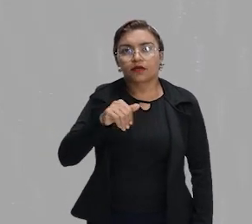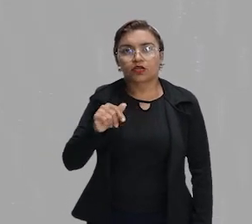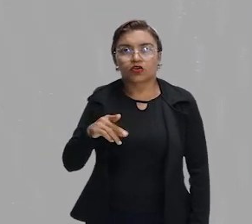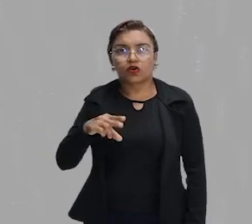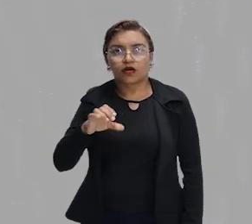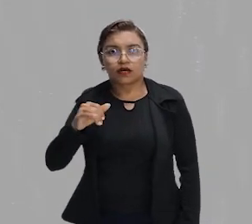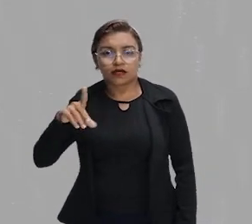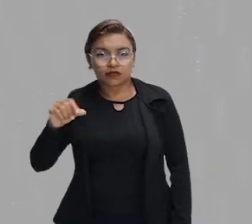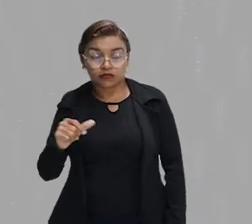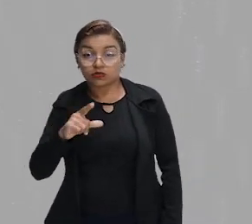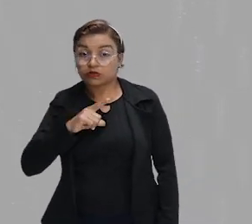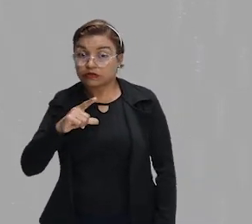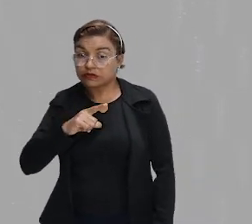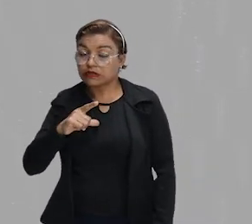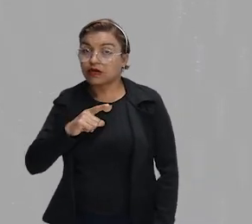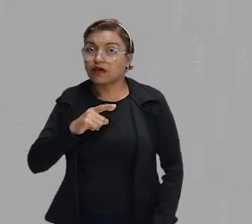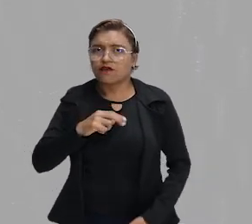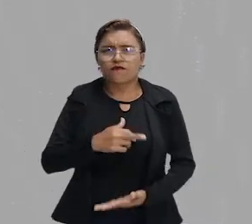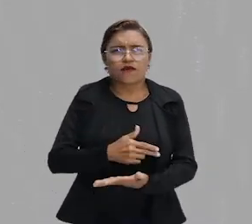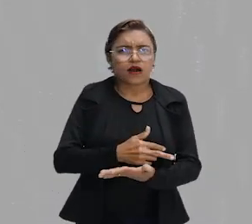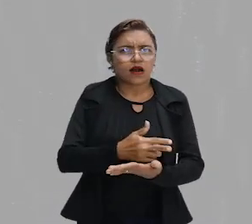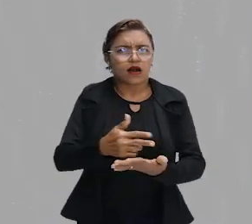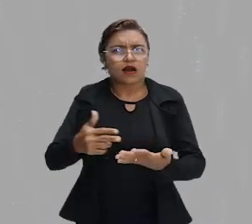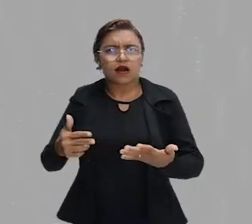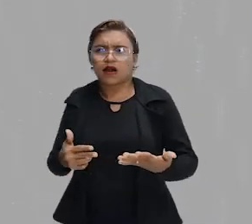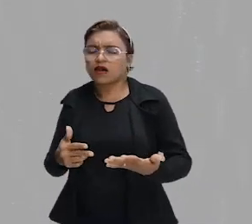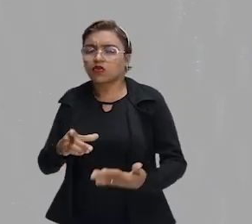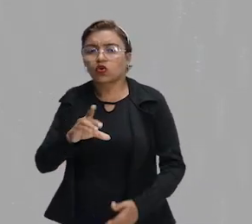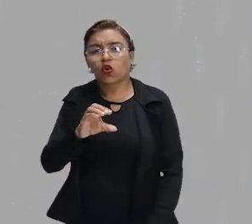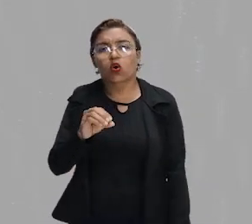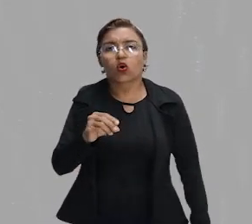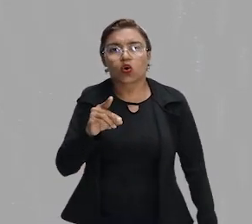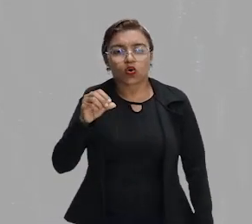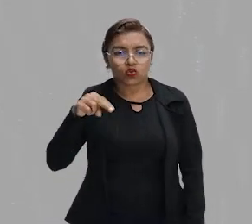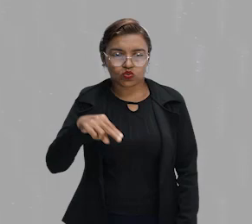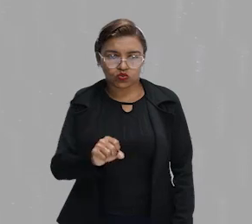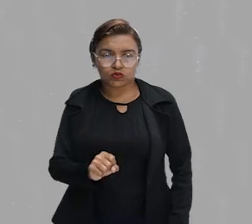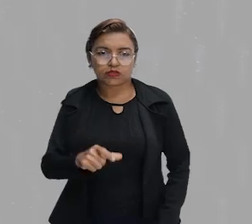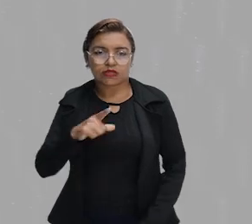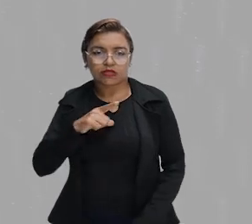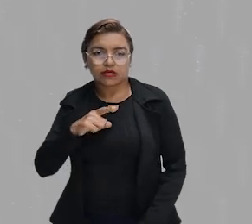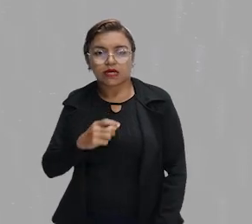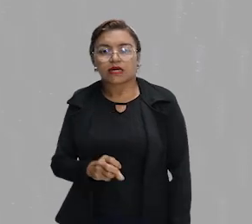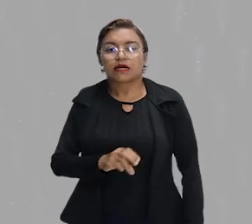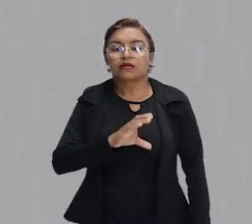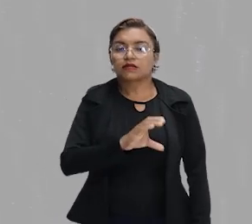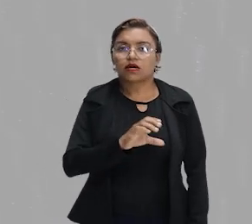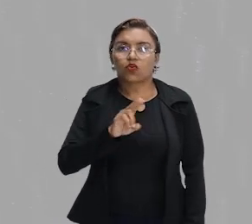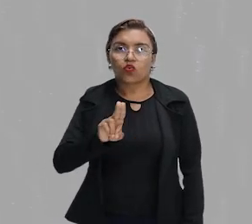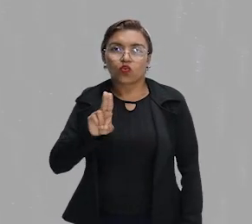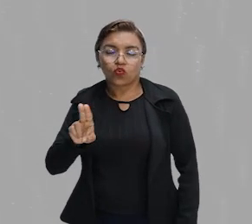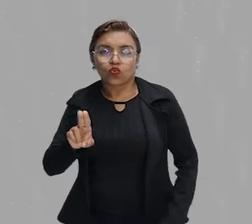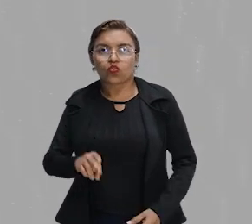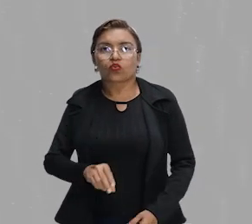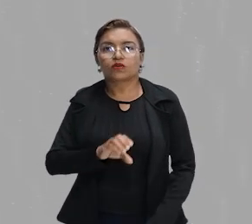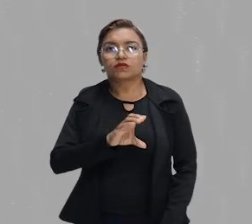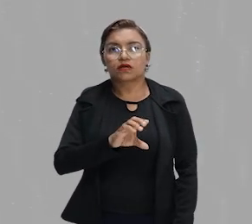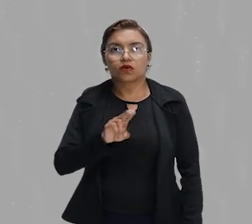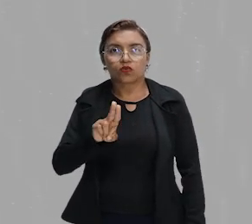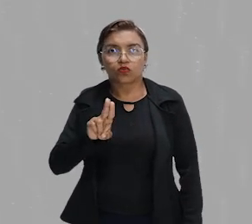que possui vários códons. Por exemplo, eu tenho CUU,